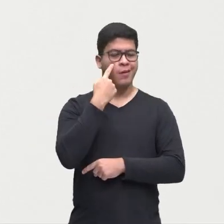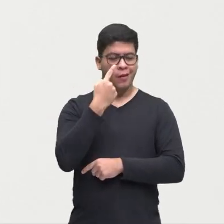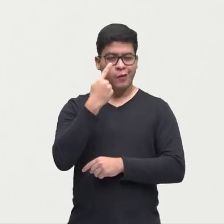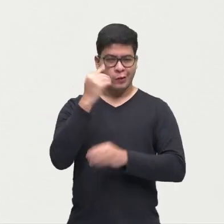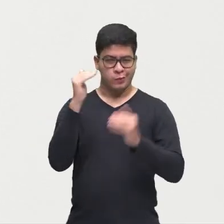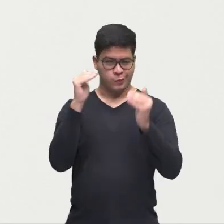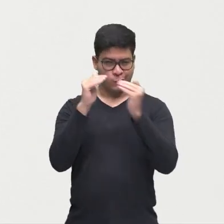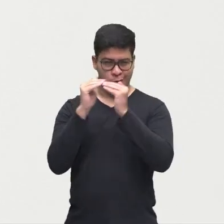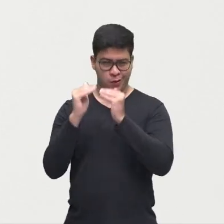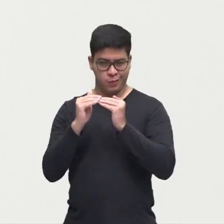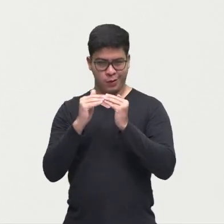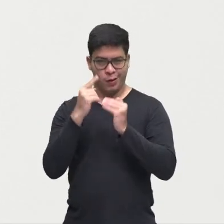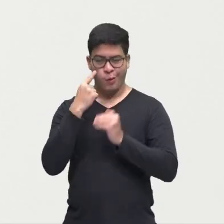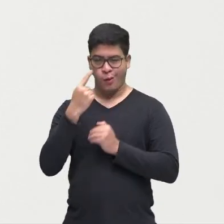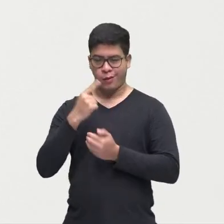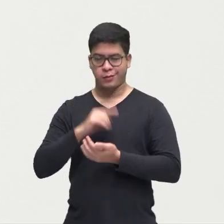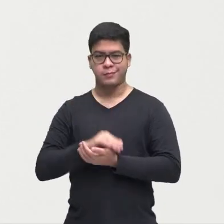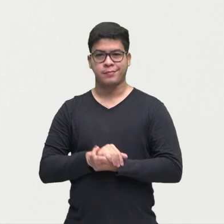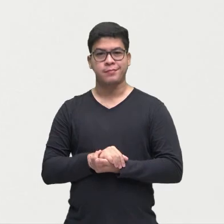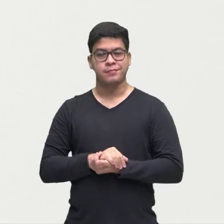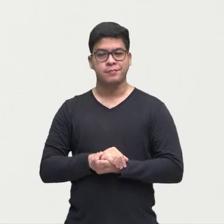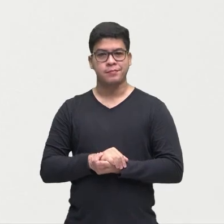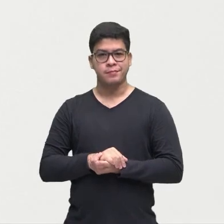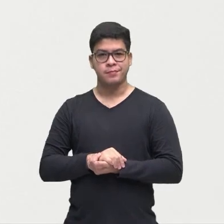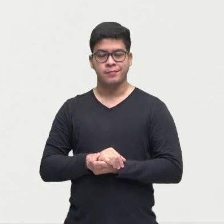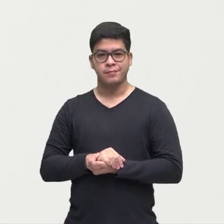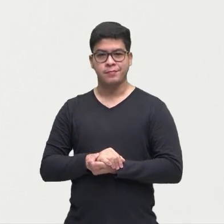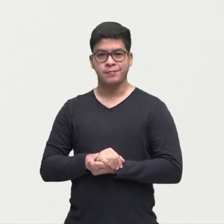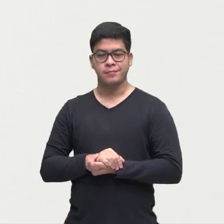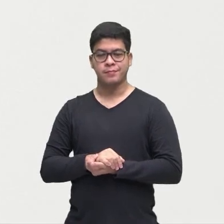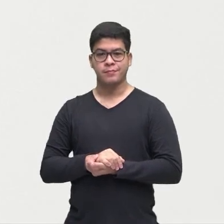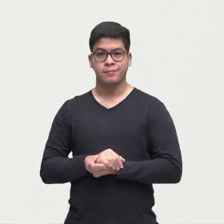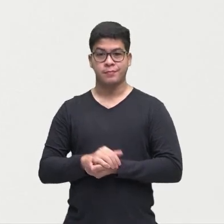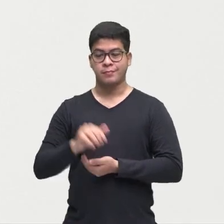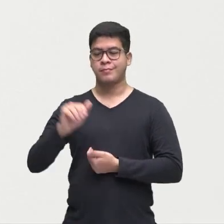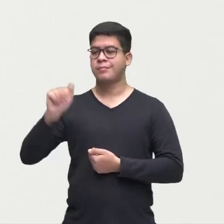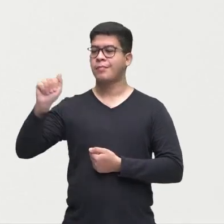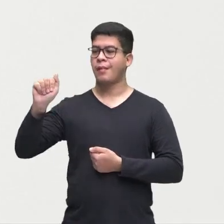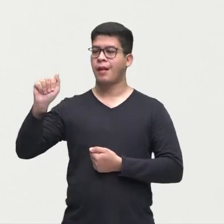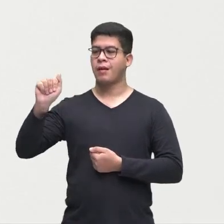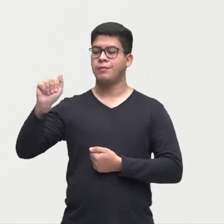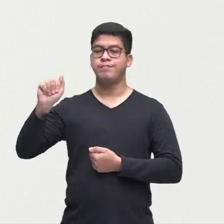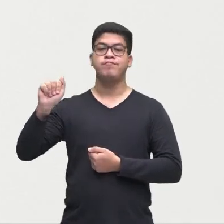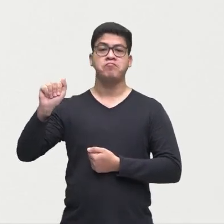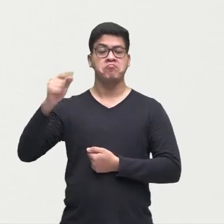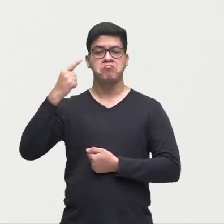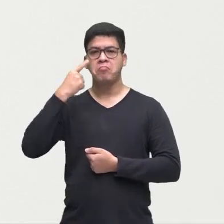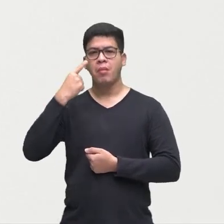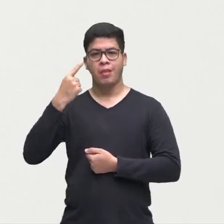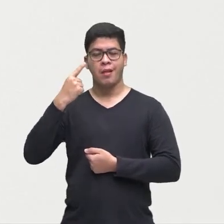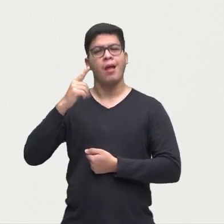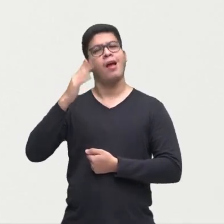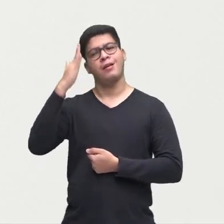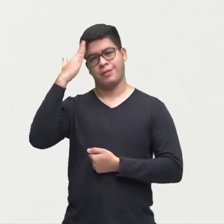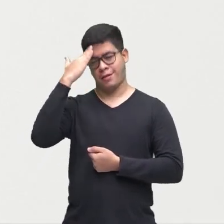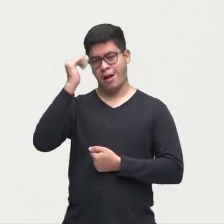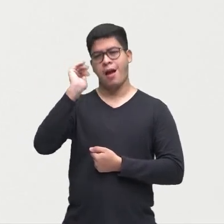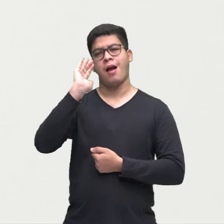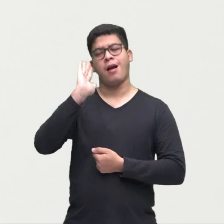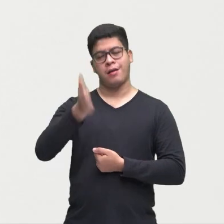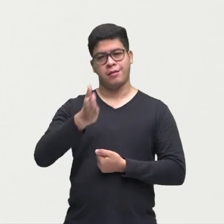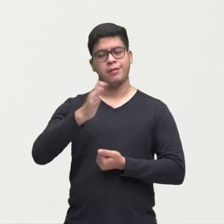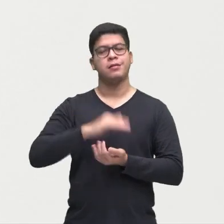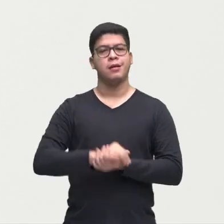combinamos, né? A letra A aqui, ó. Eu vou contar, né? De 20 em 20. Aí, como nós já sabemos, né, que o zero